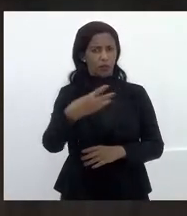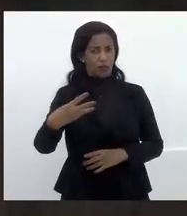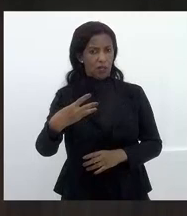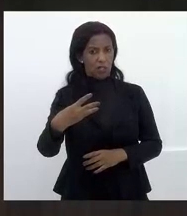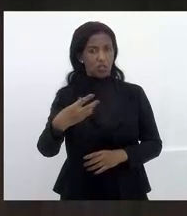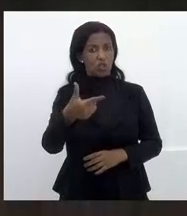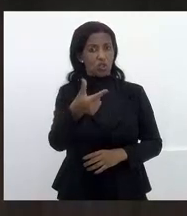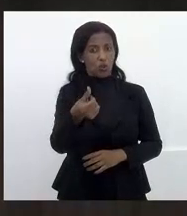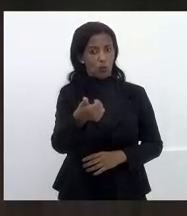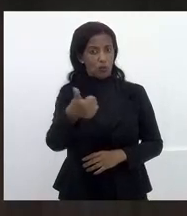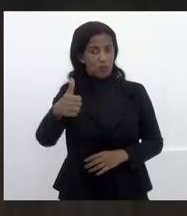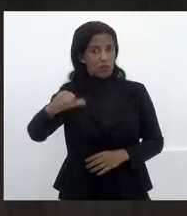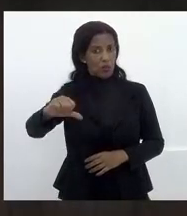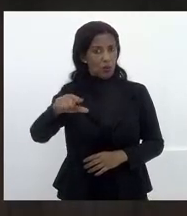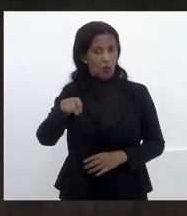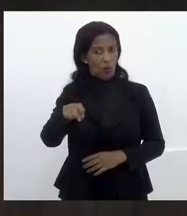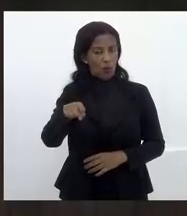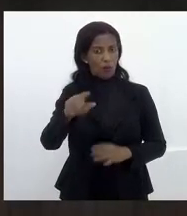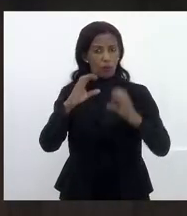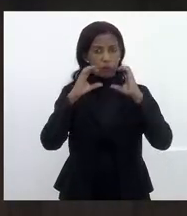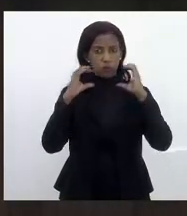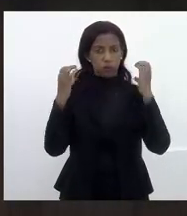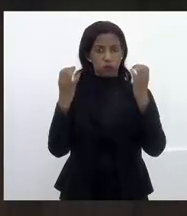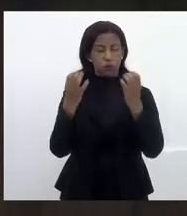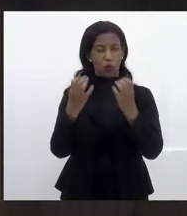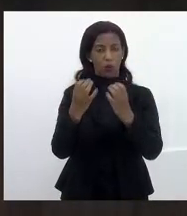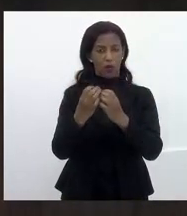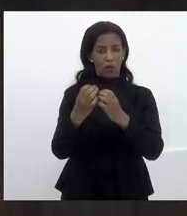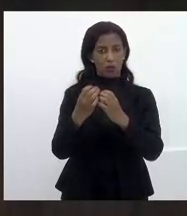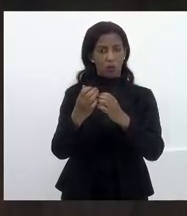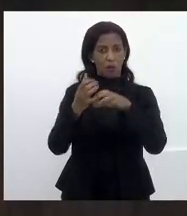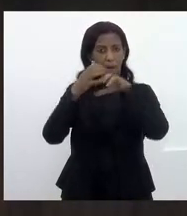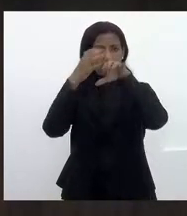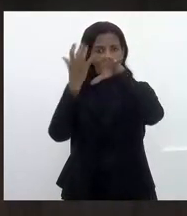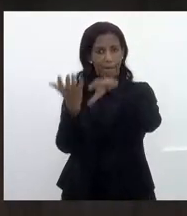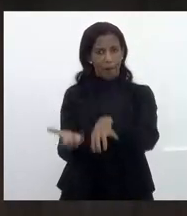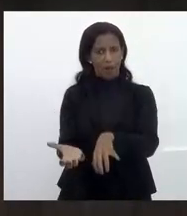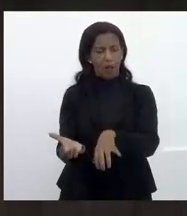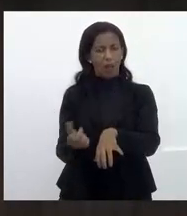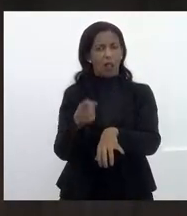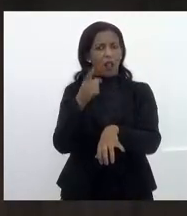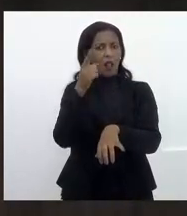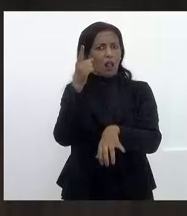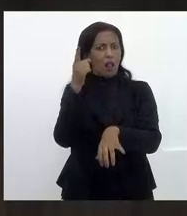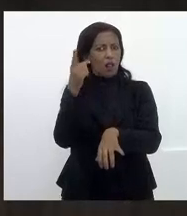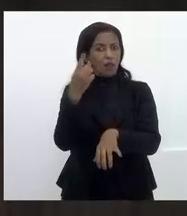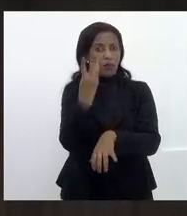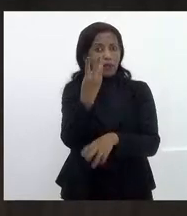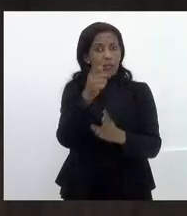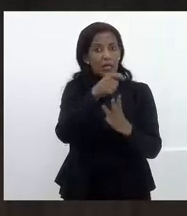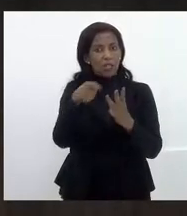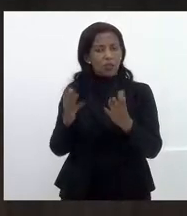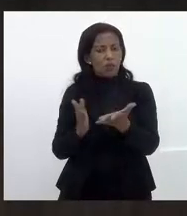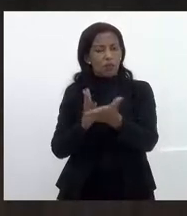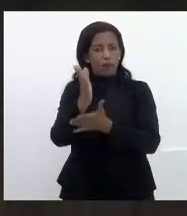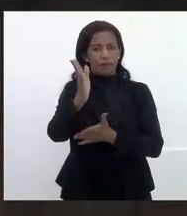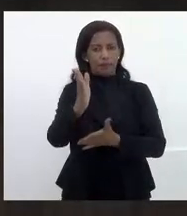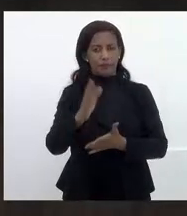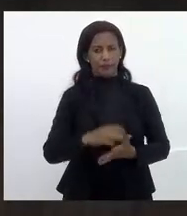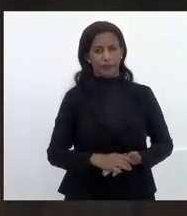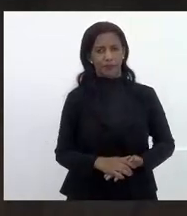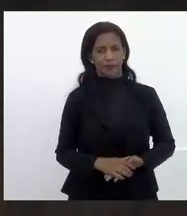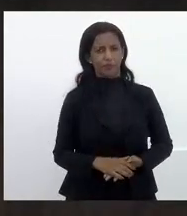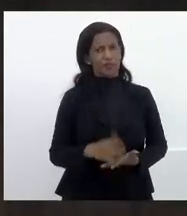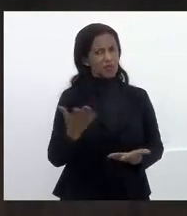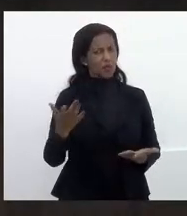19 né no Congresso Nacional levou quase seis meses para provar Então se a gente precisa tem um tempo de maturação de